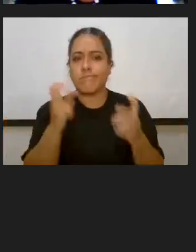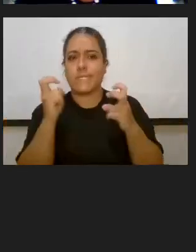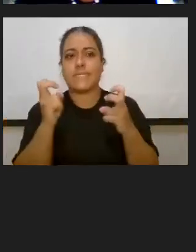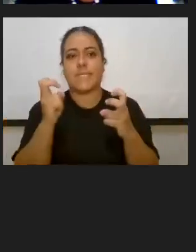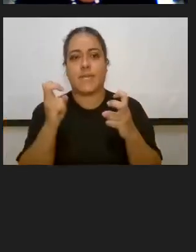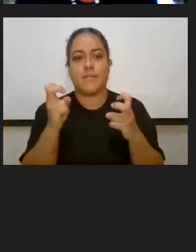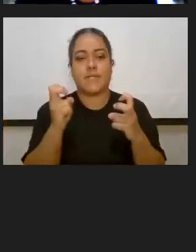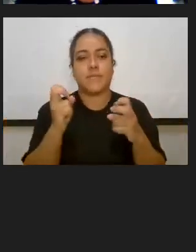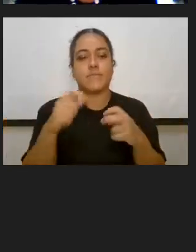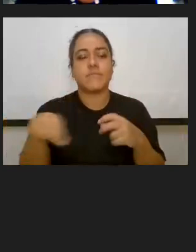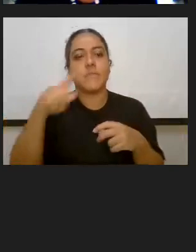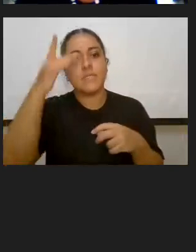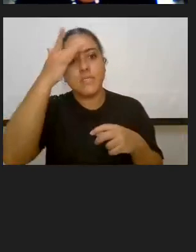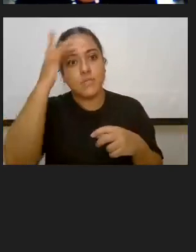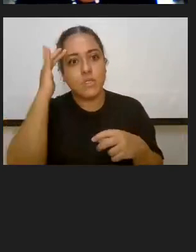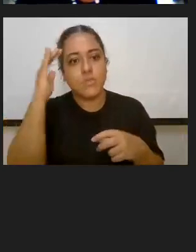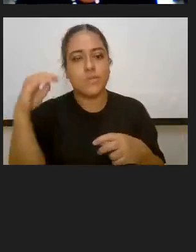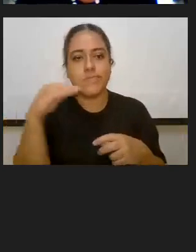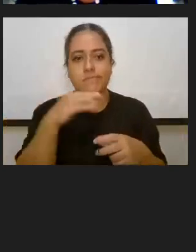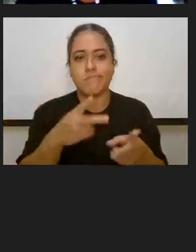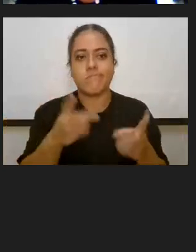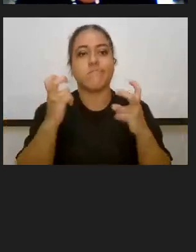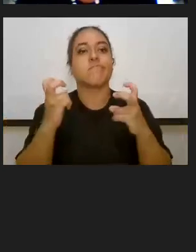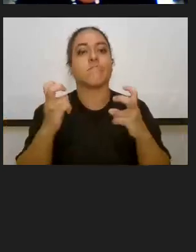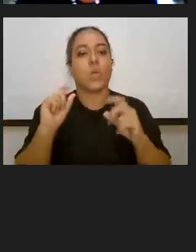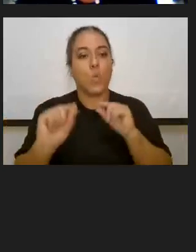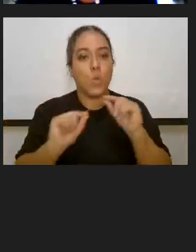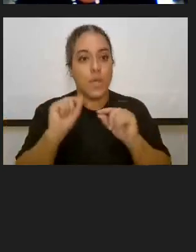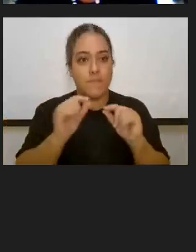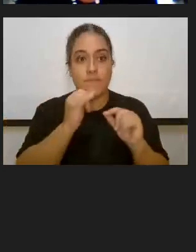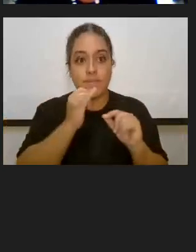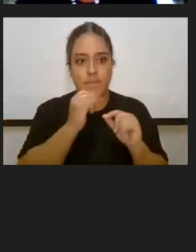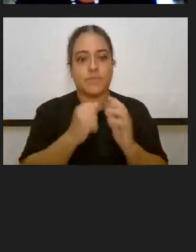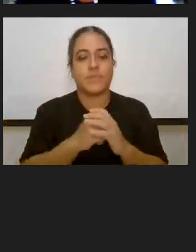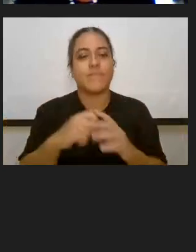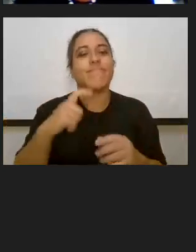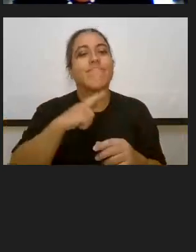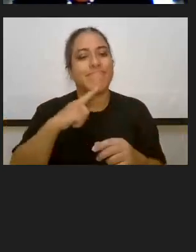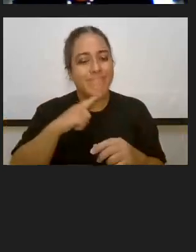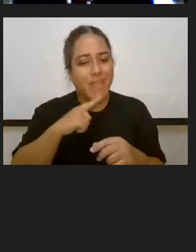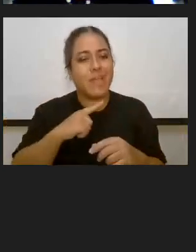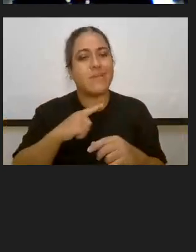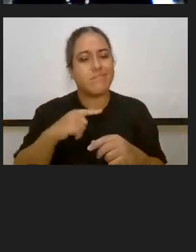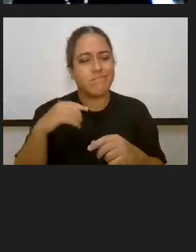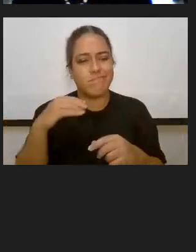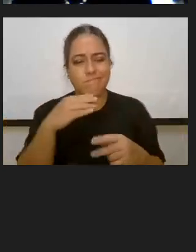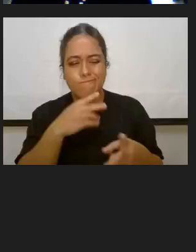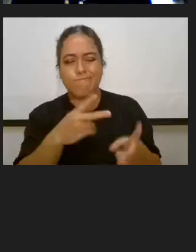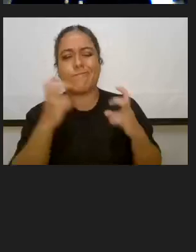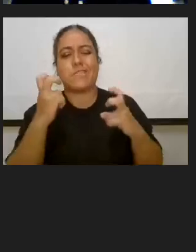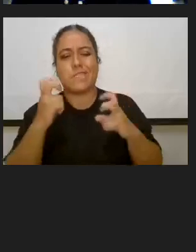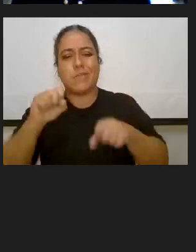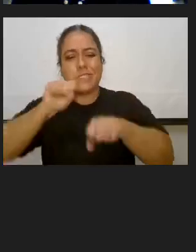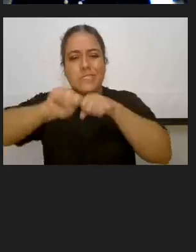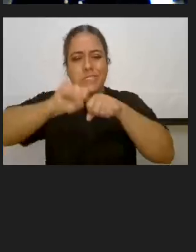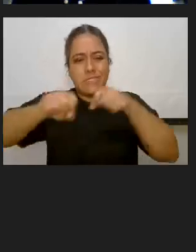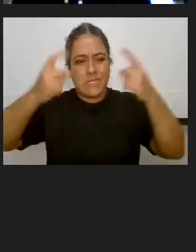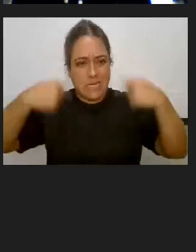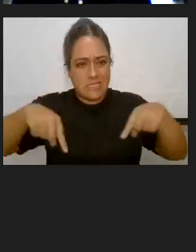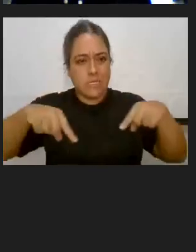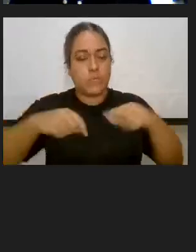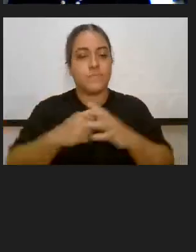vão trazendo para a gente de que está havendo uma autolesão? O primeiro, o uso de